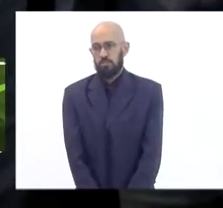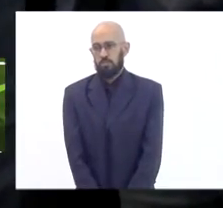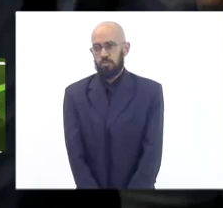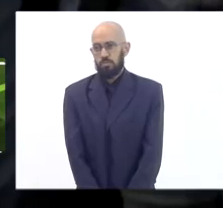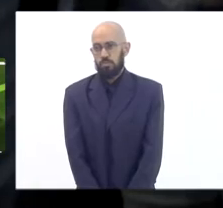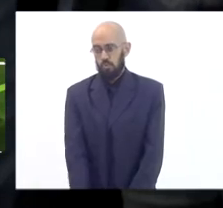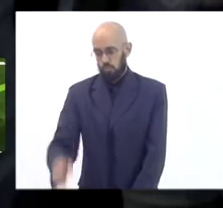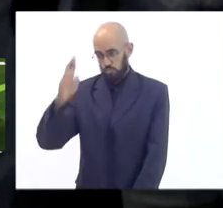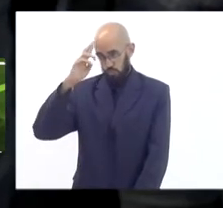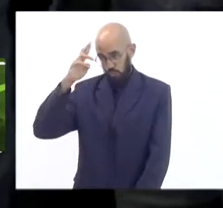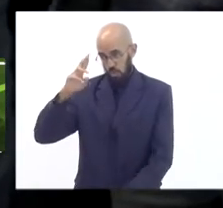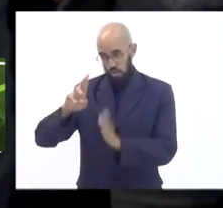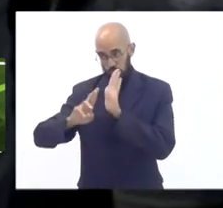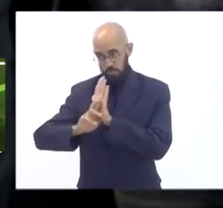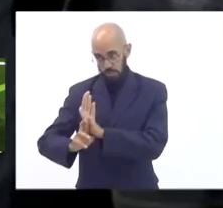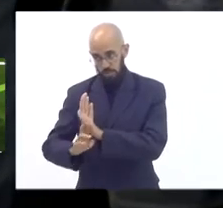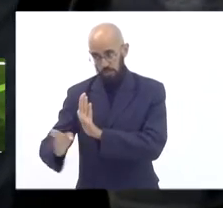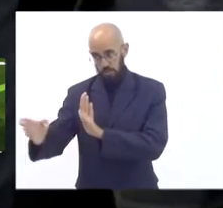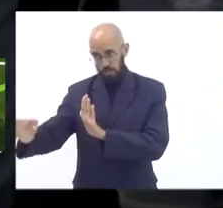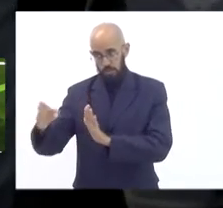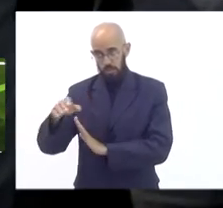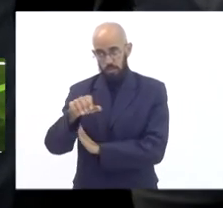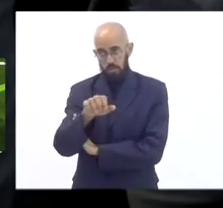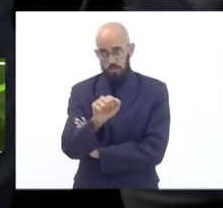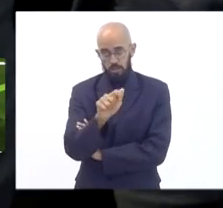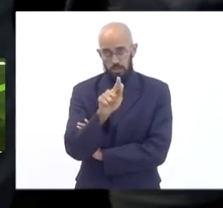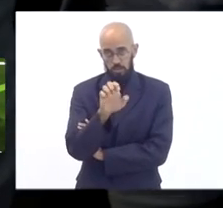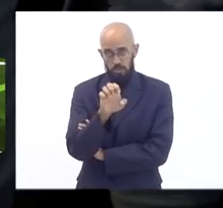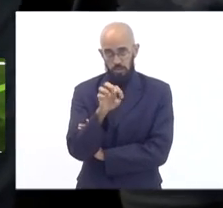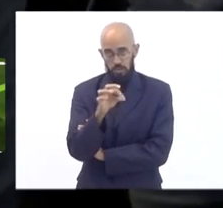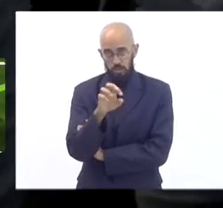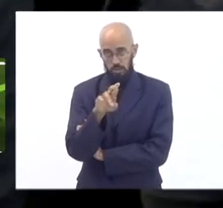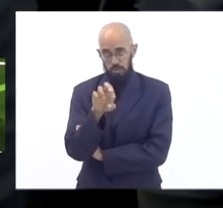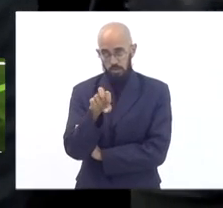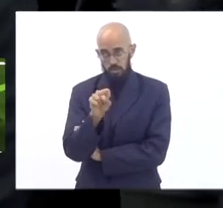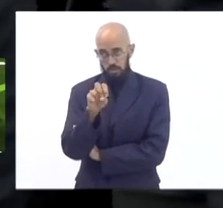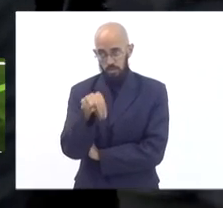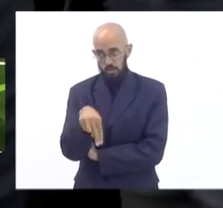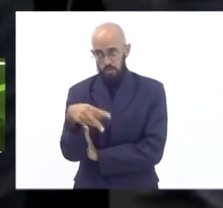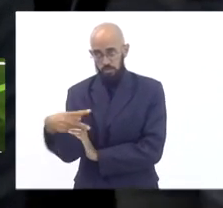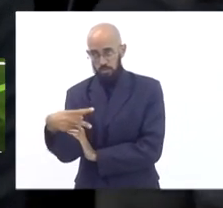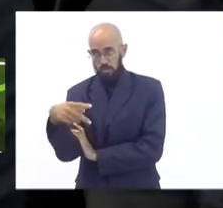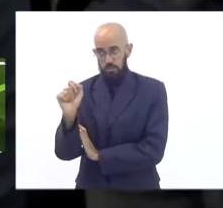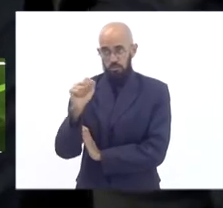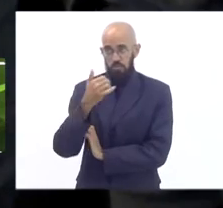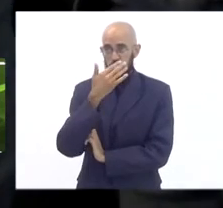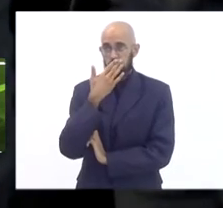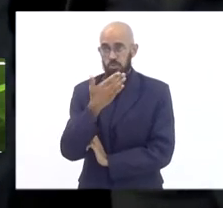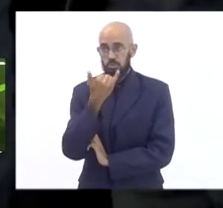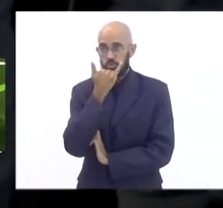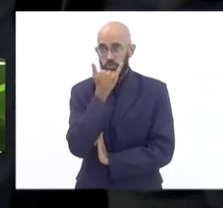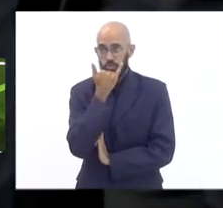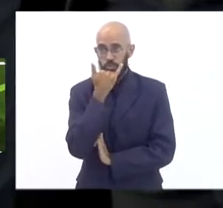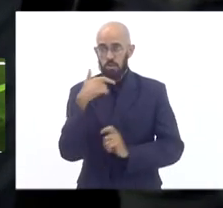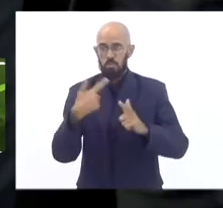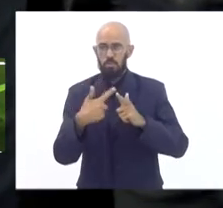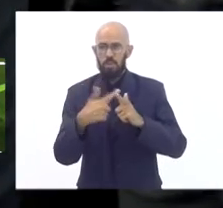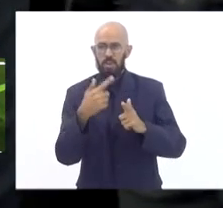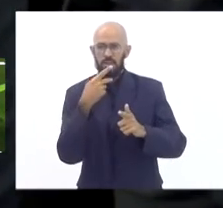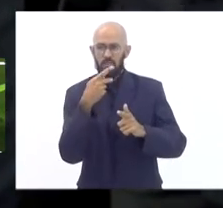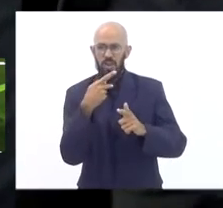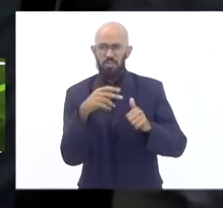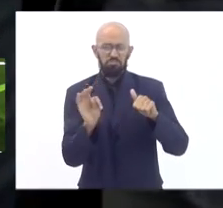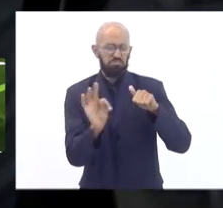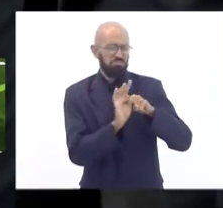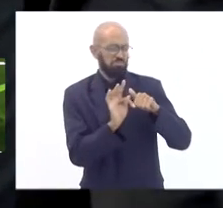nobre representante da Getransp aqui pediu desculpa por estar sendo muito técnico, muito embora eu não ache que